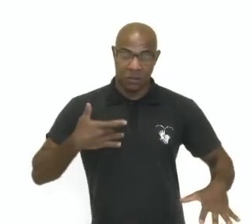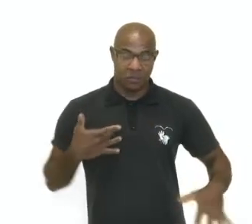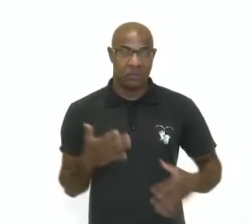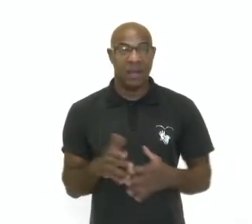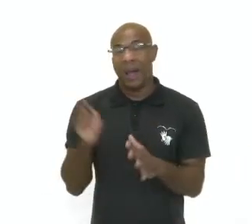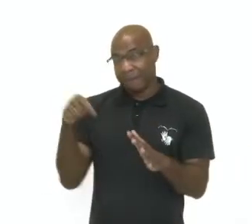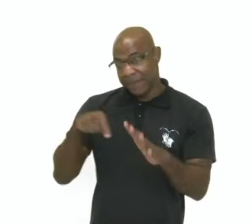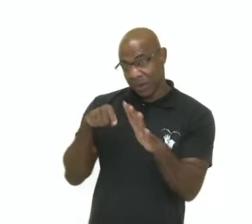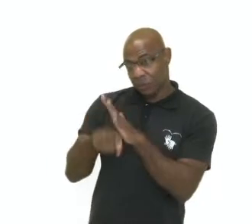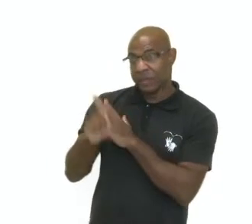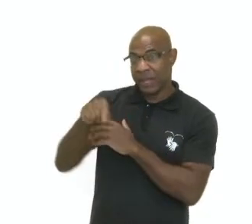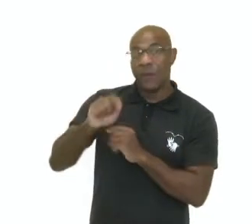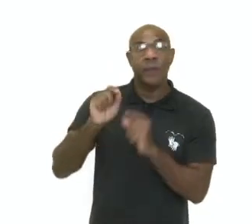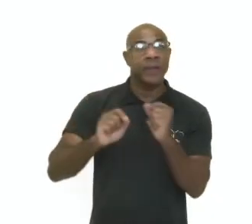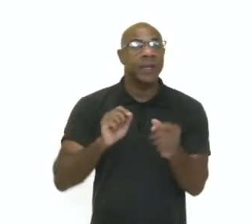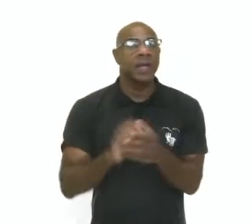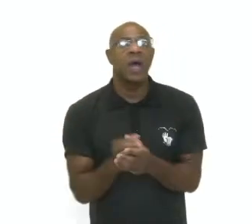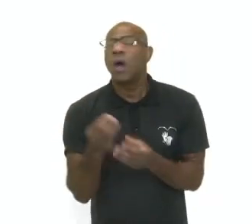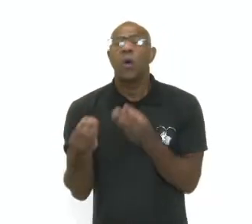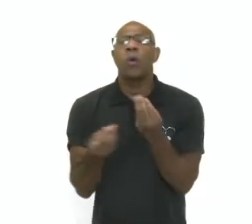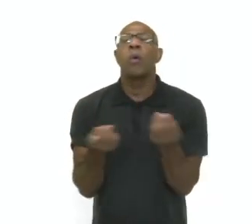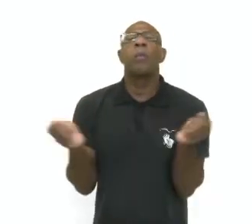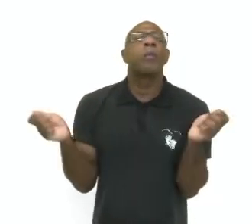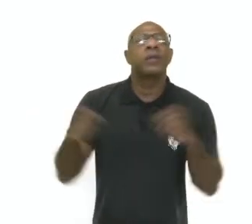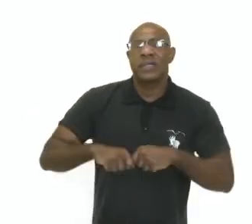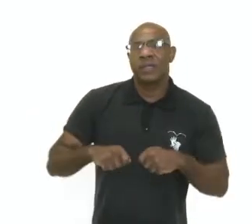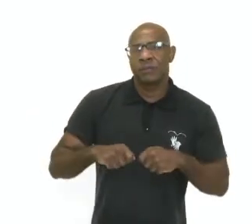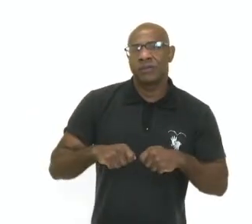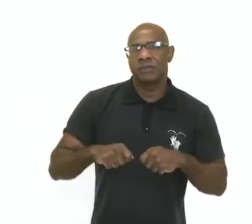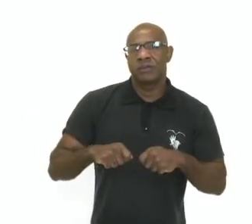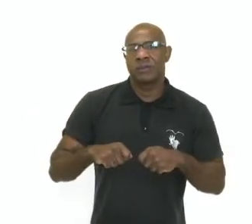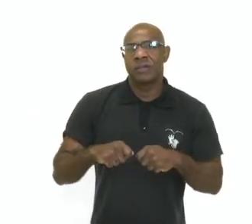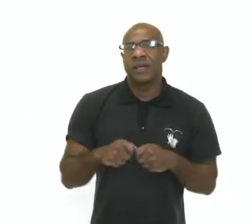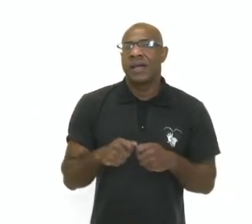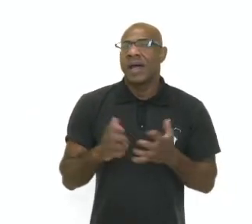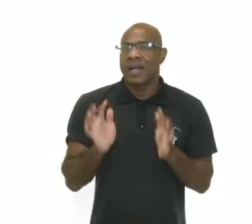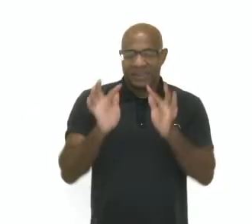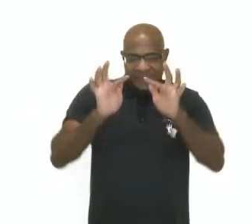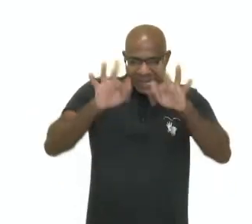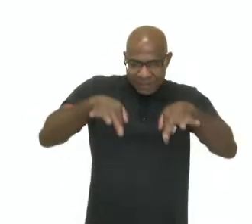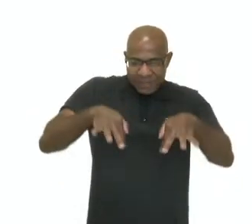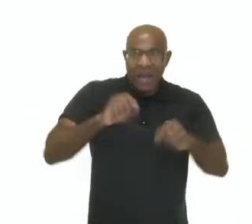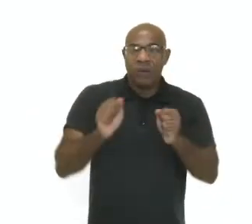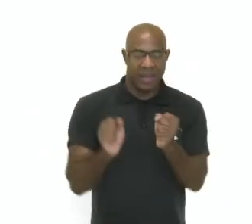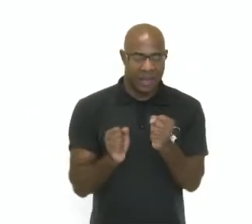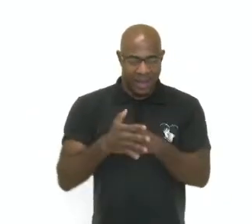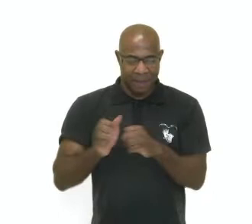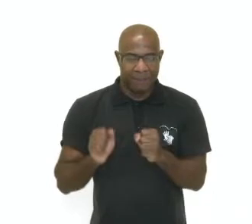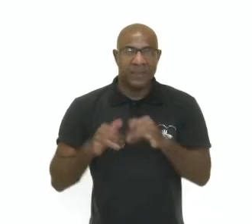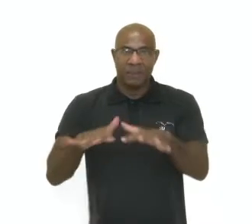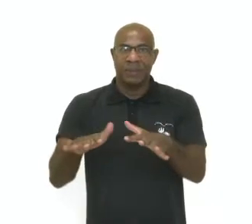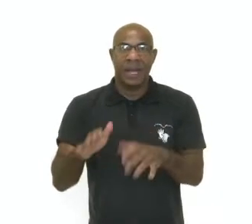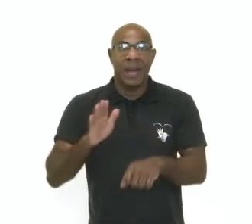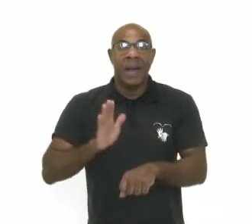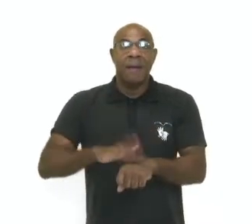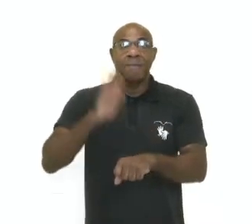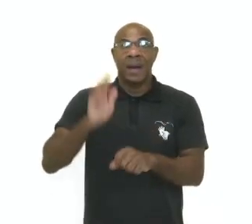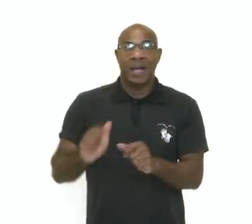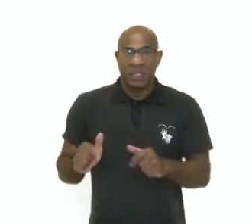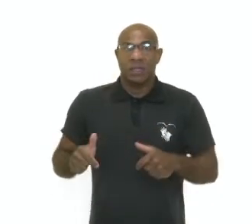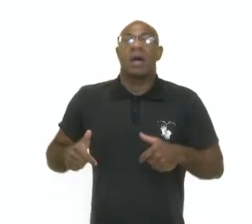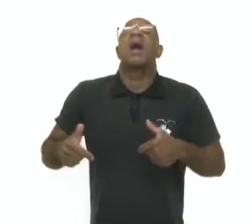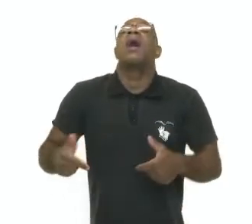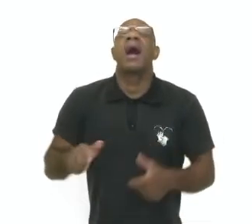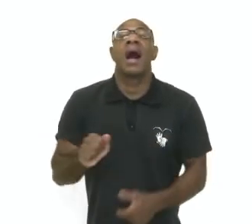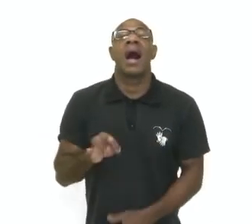pergunta era: como podemos sair da pandemia mais conscientes e ativos do que somos hoje? Então, mire bem o